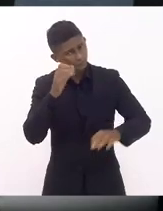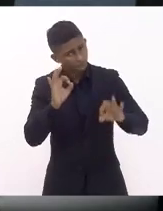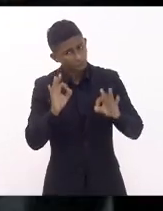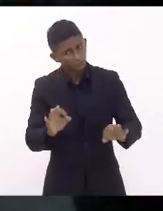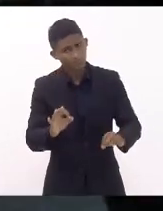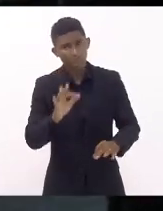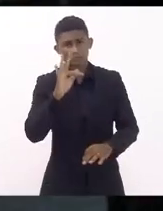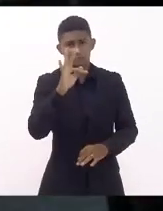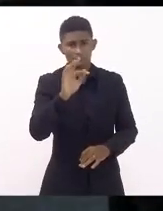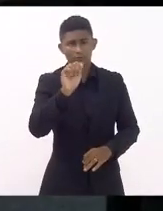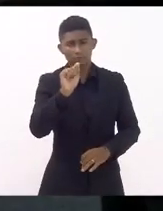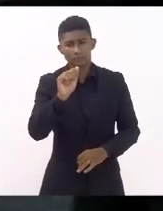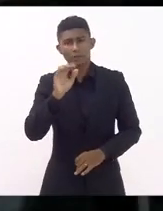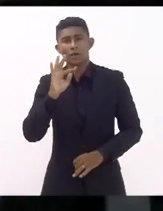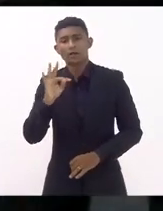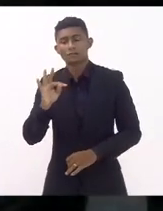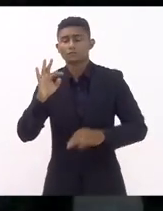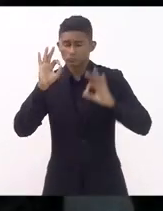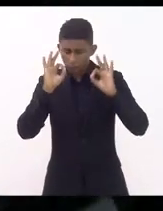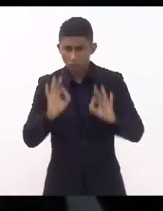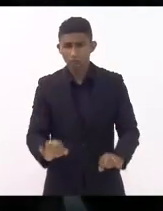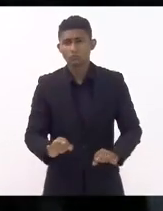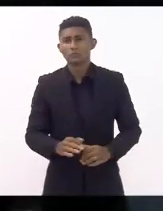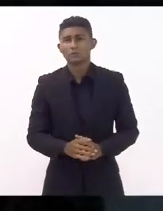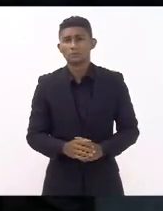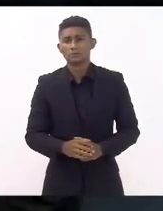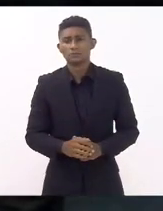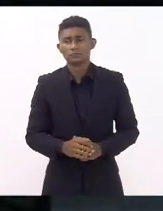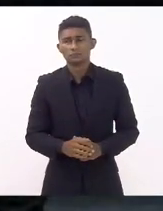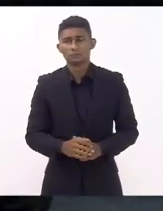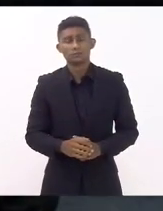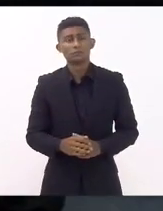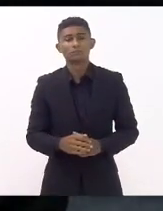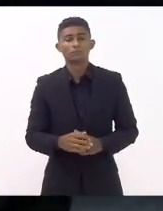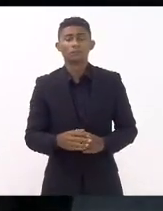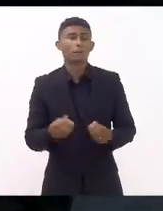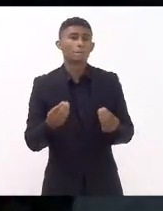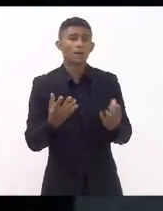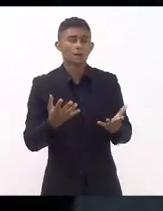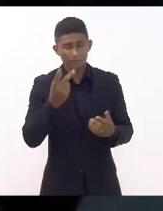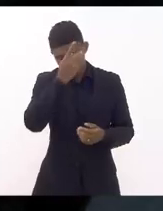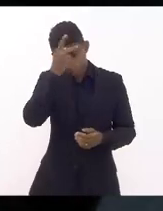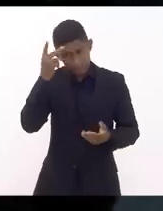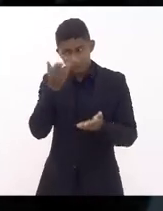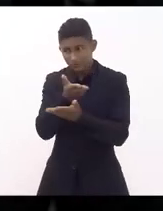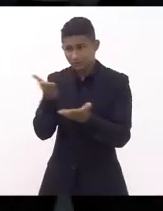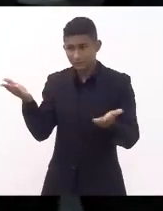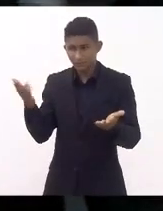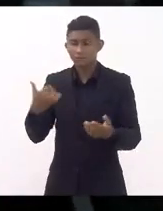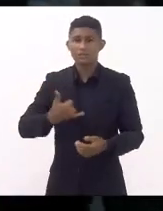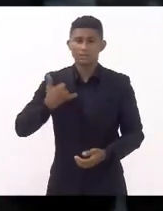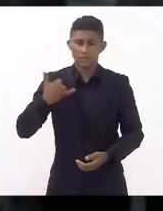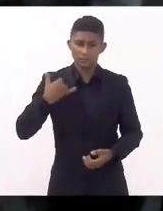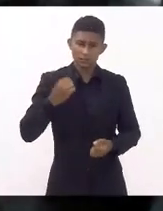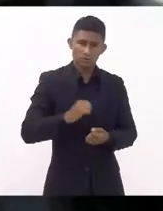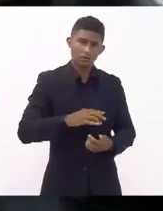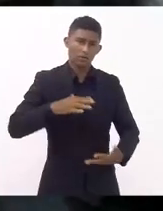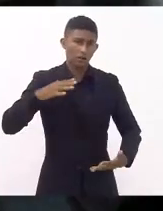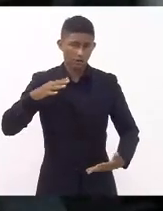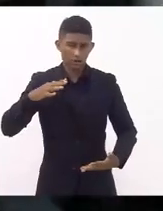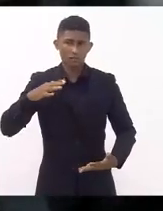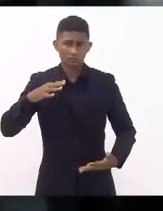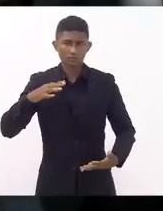um TAF justo para as pessoas que hoje não têm idade, mas não têm a mesma idade que tinham no